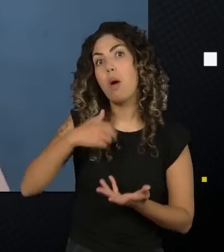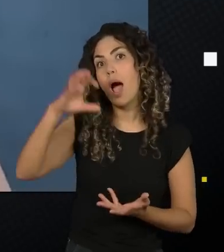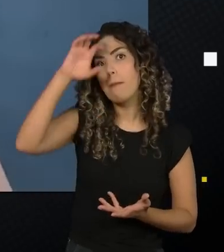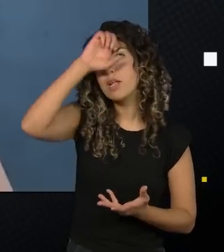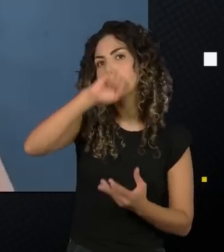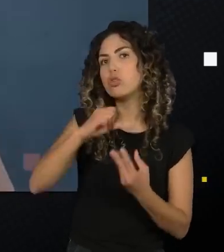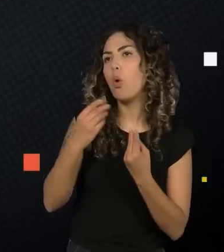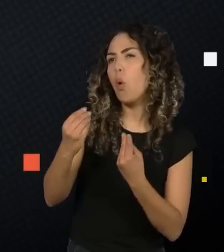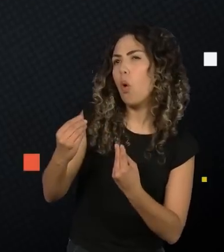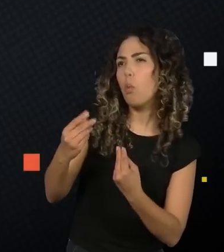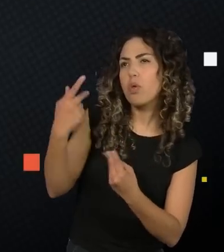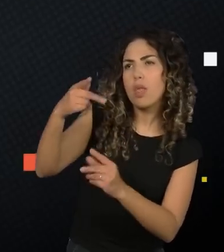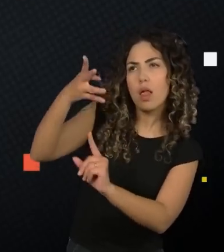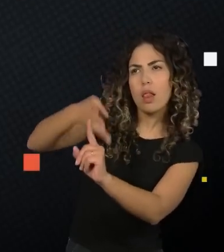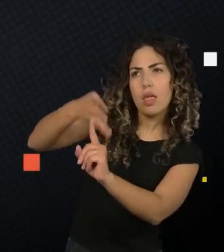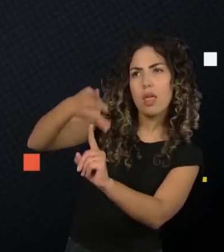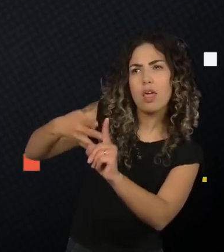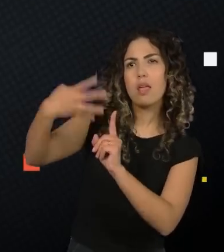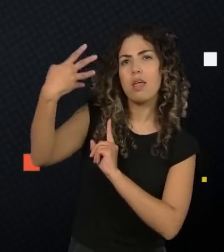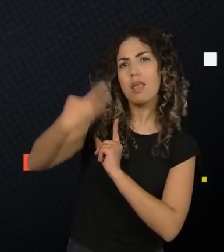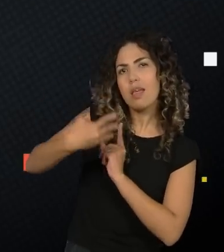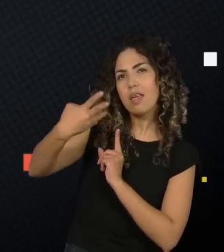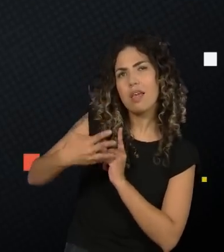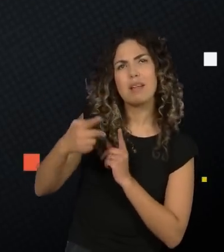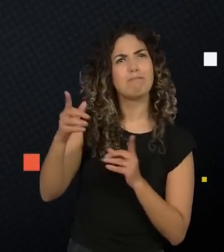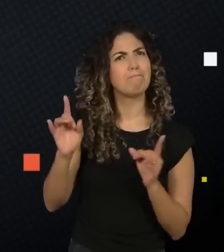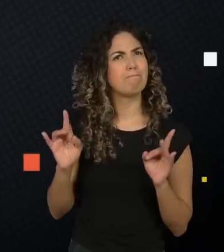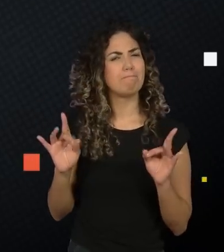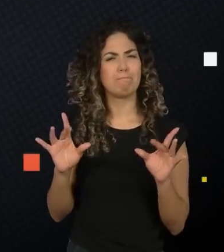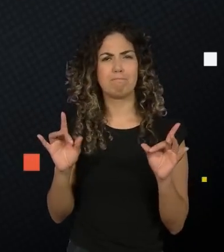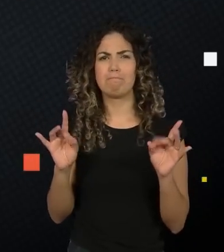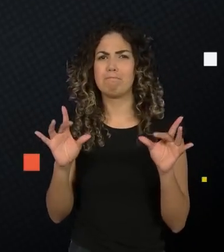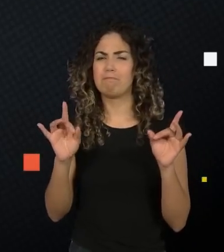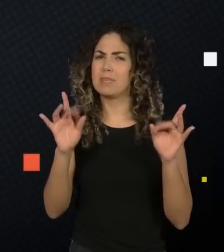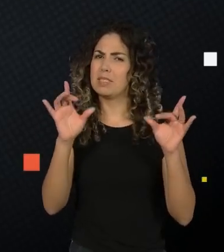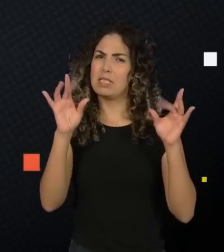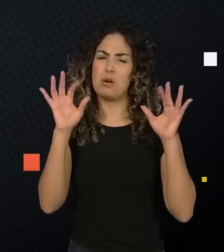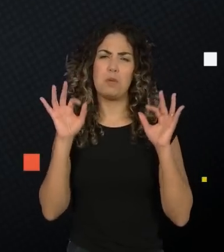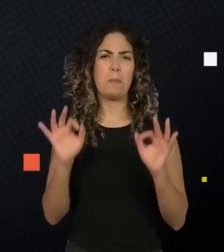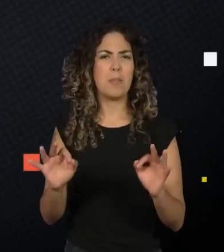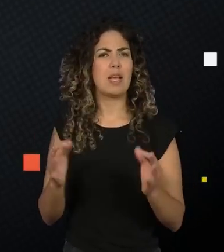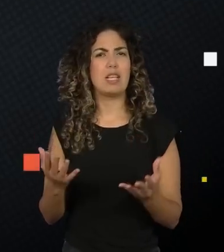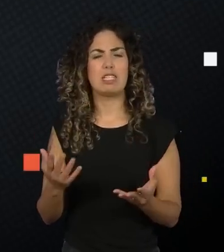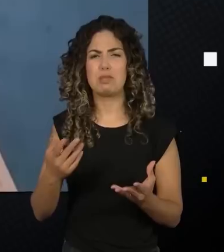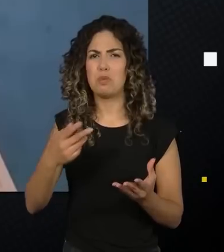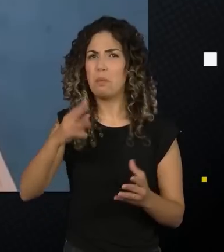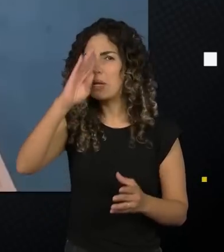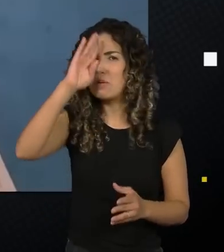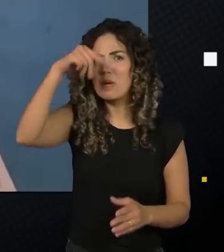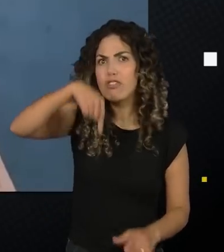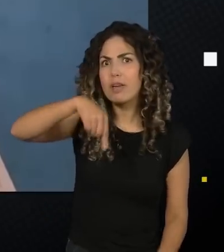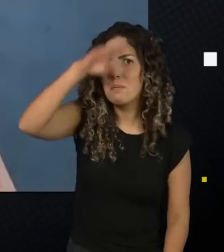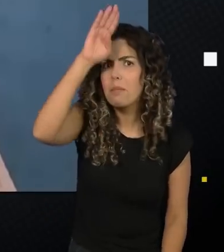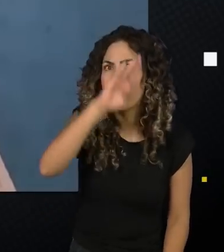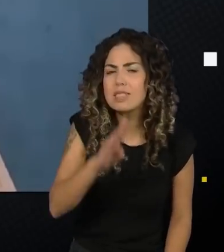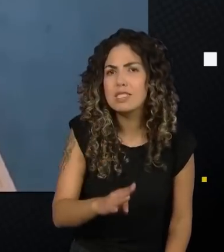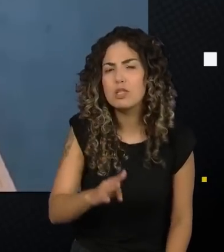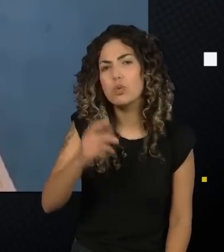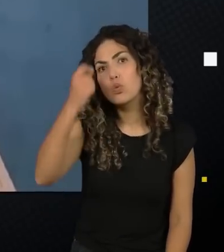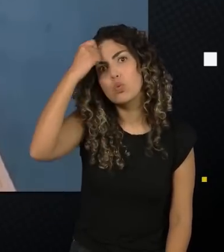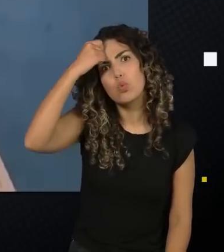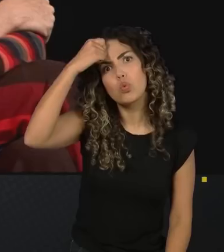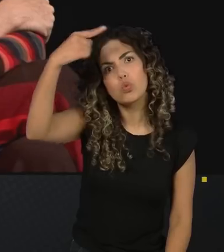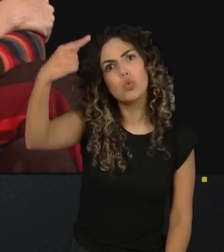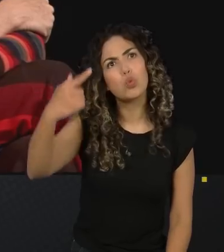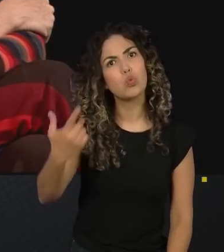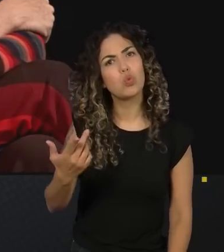tanto. É uma pessoa especial no panorama da vida cultural brasileira, principalmente nessa área que é